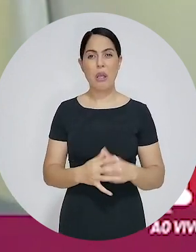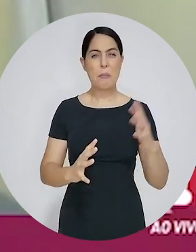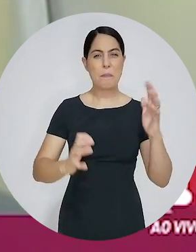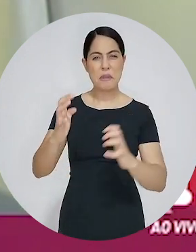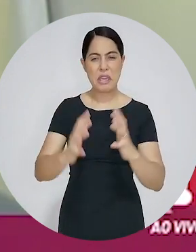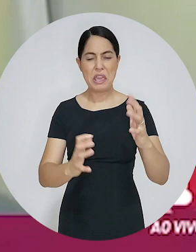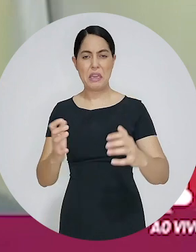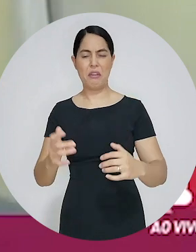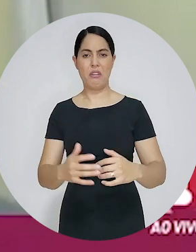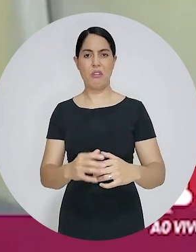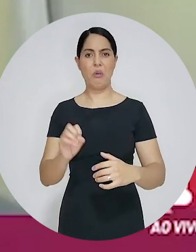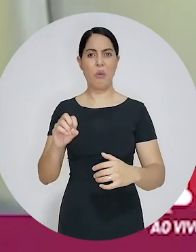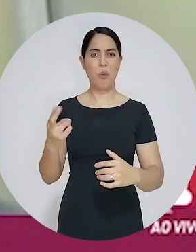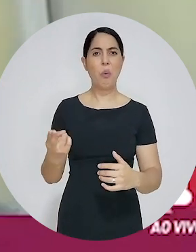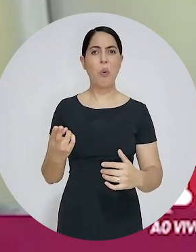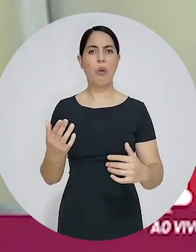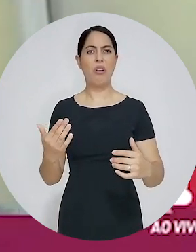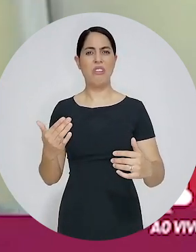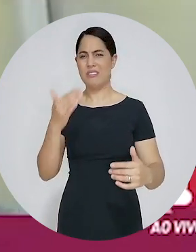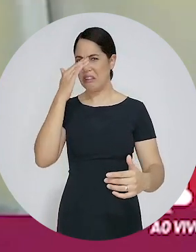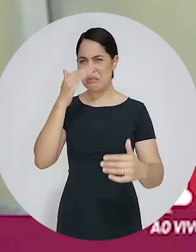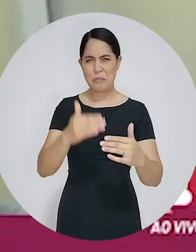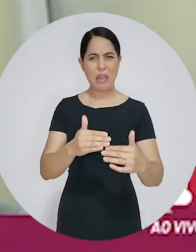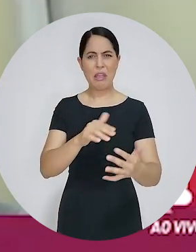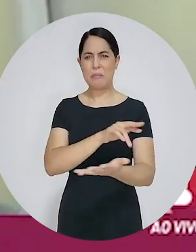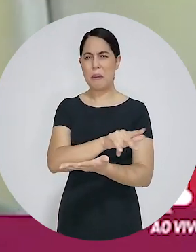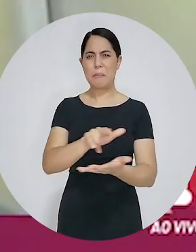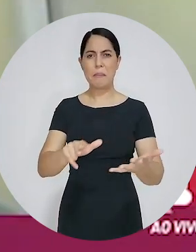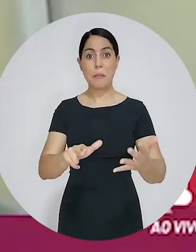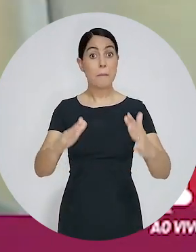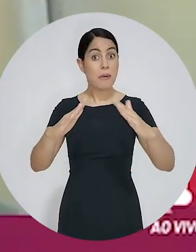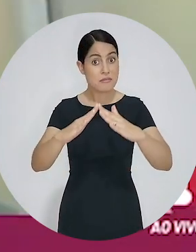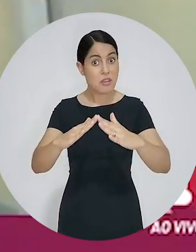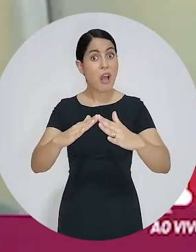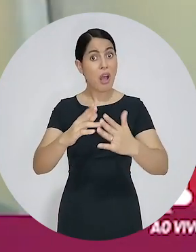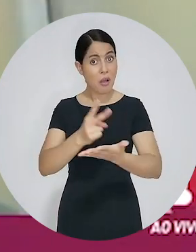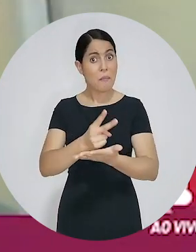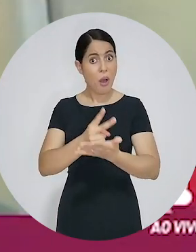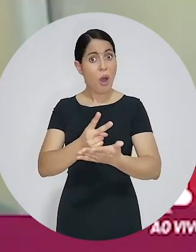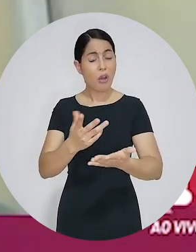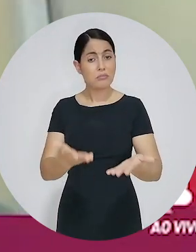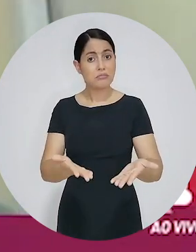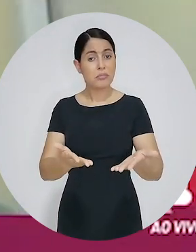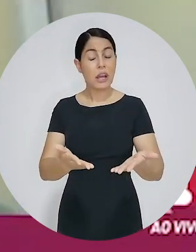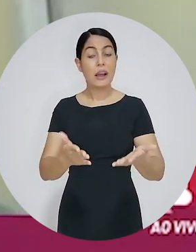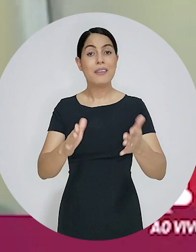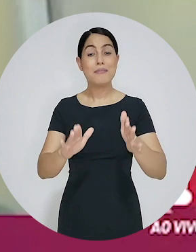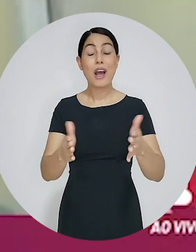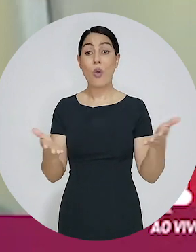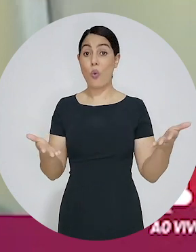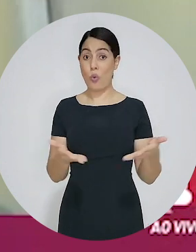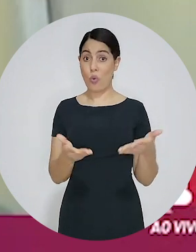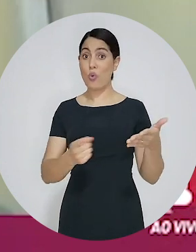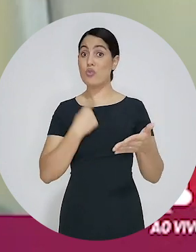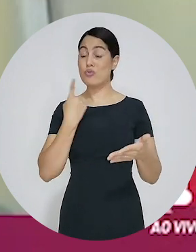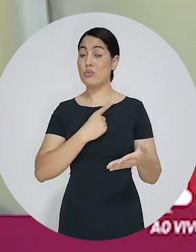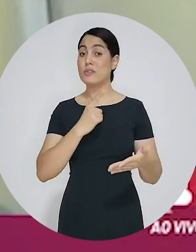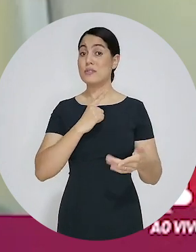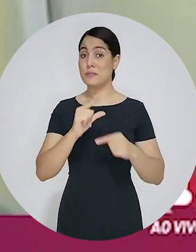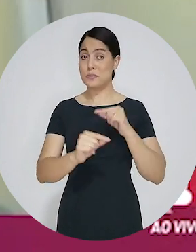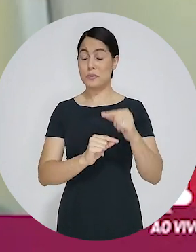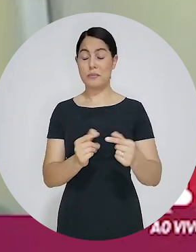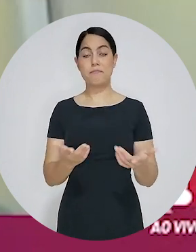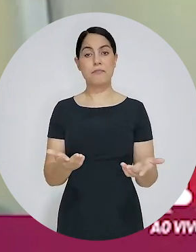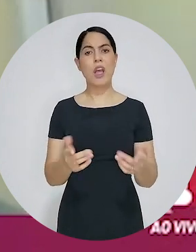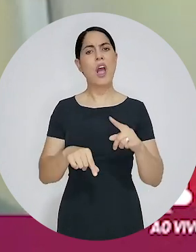a ideia, e em vários desses casos, até mais uma vez, baseado no material tecnológico que